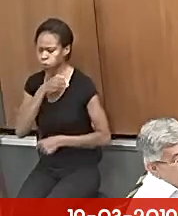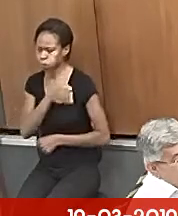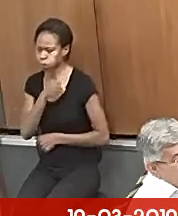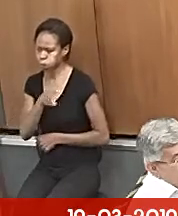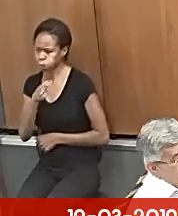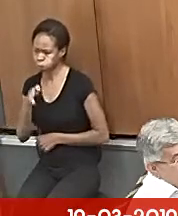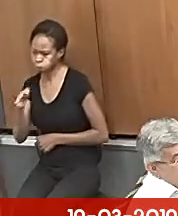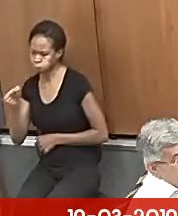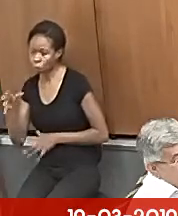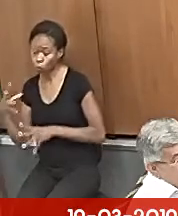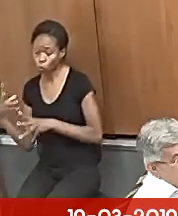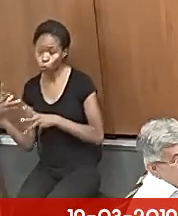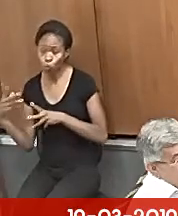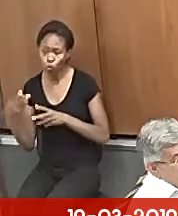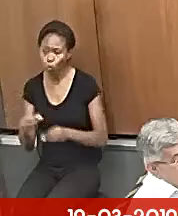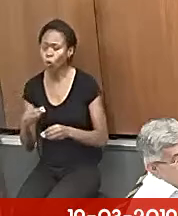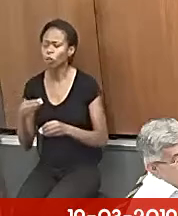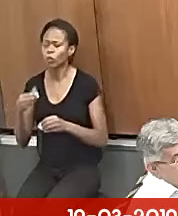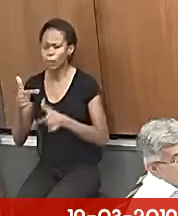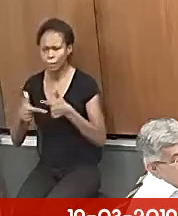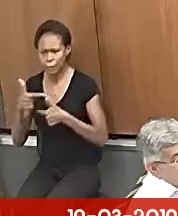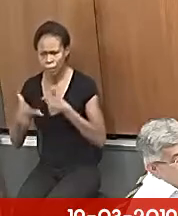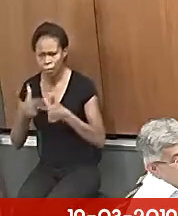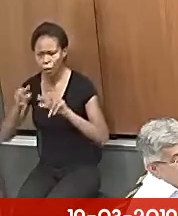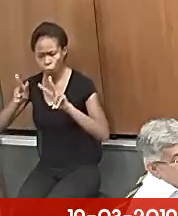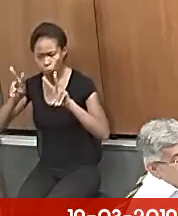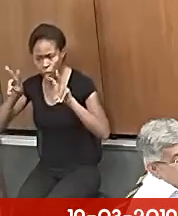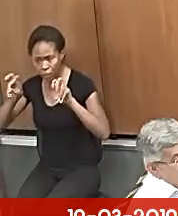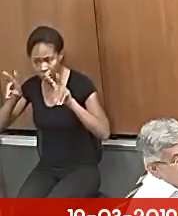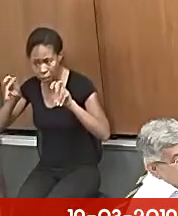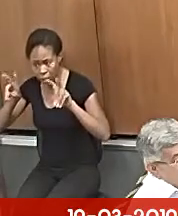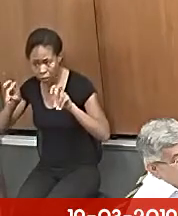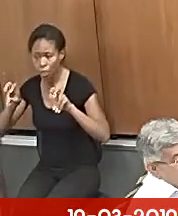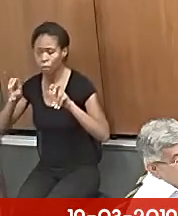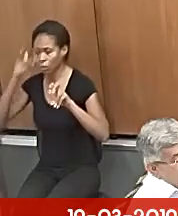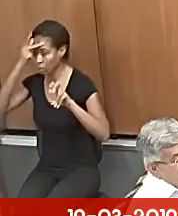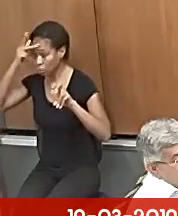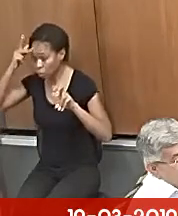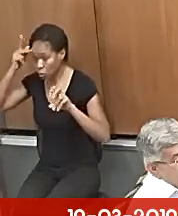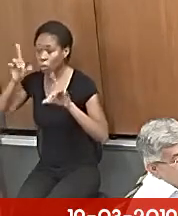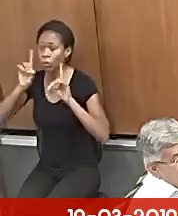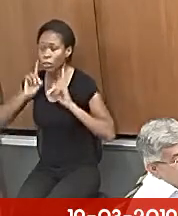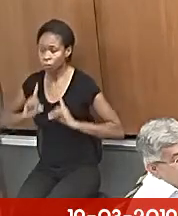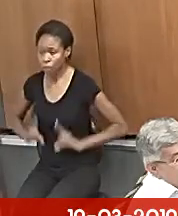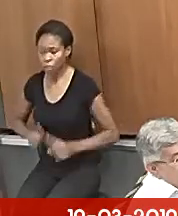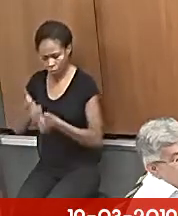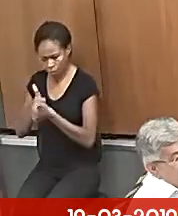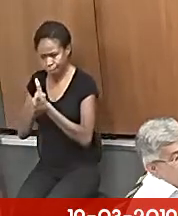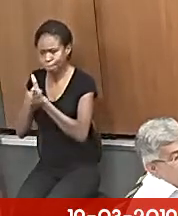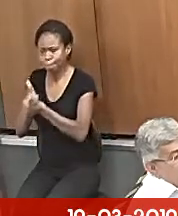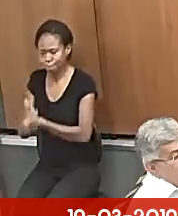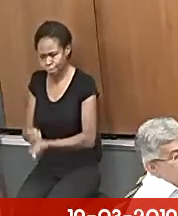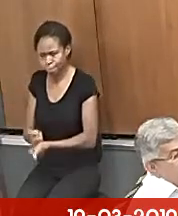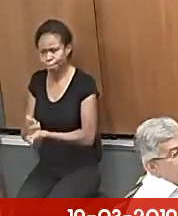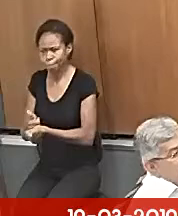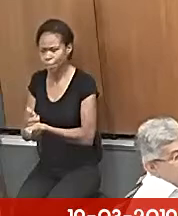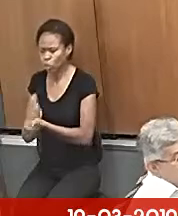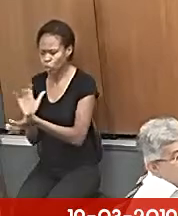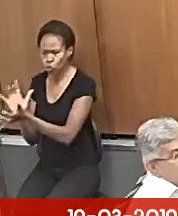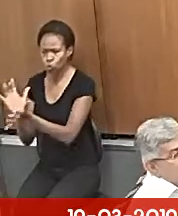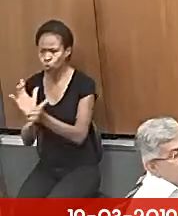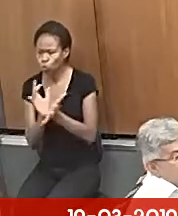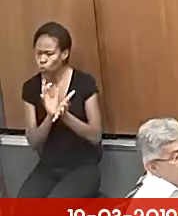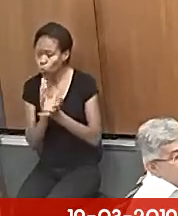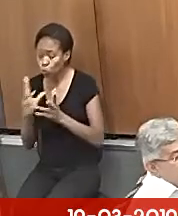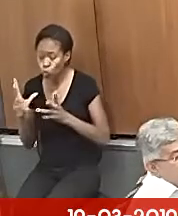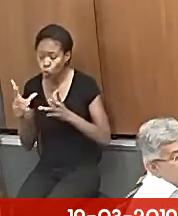que é tiver é relacionado às pessoas com deficiência mesmo que a gente está acompanhando é todas as classes e todas